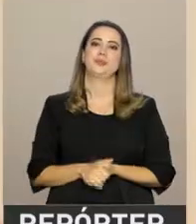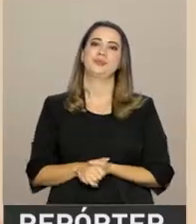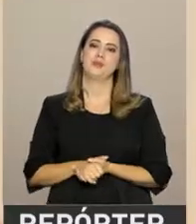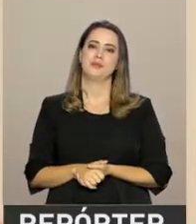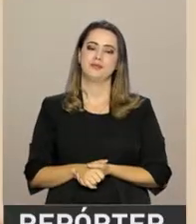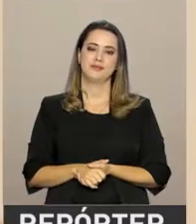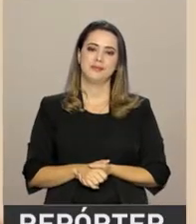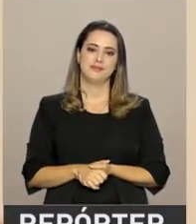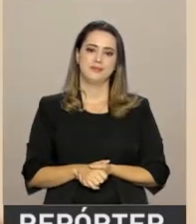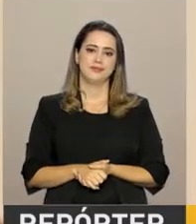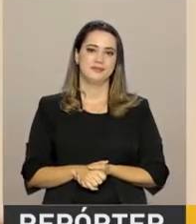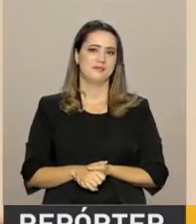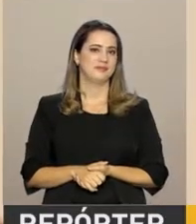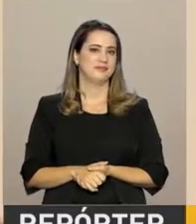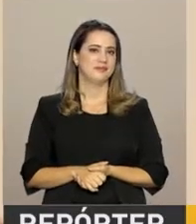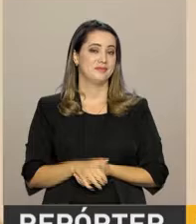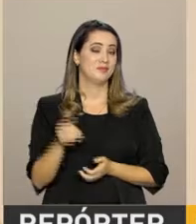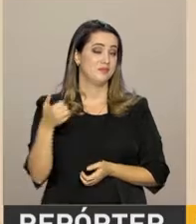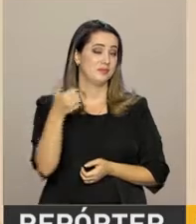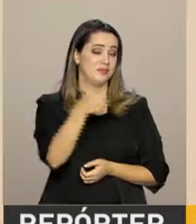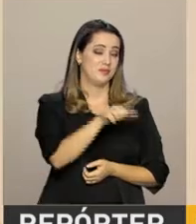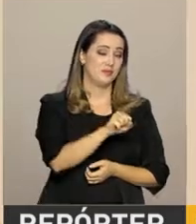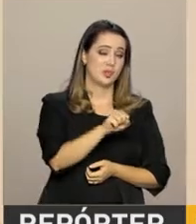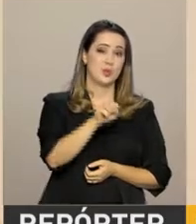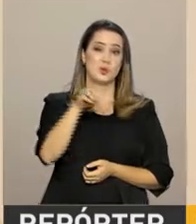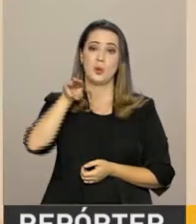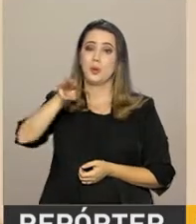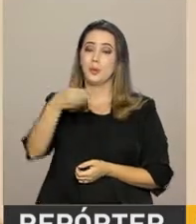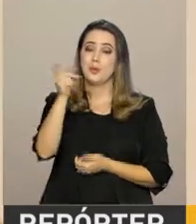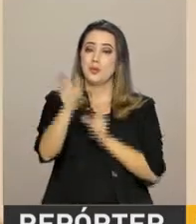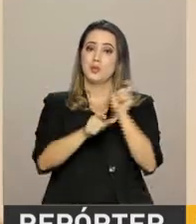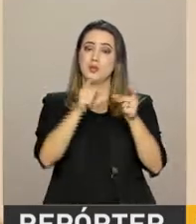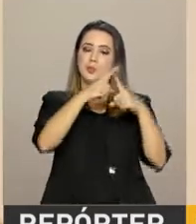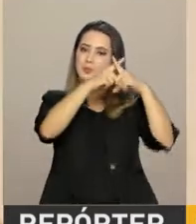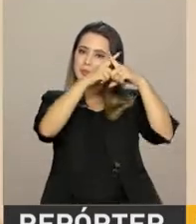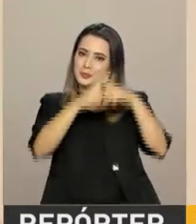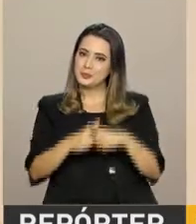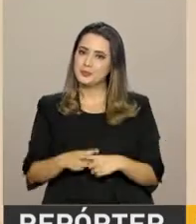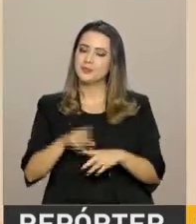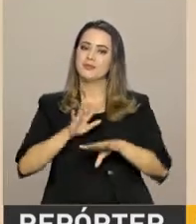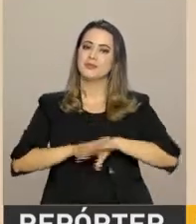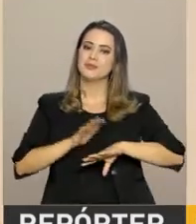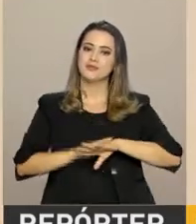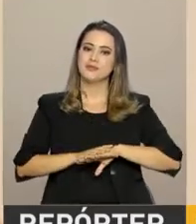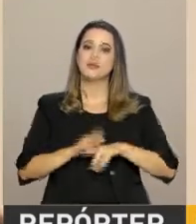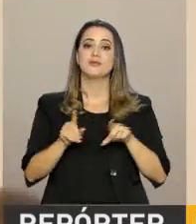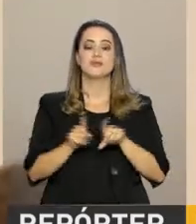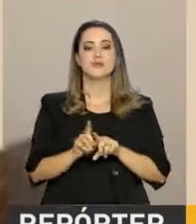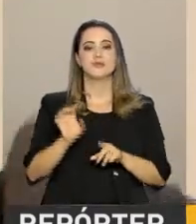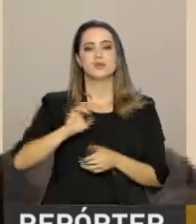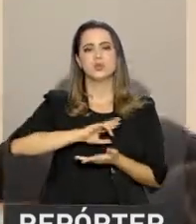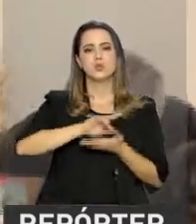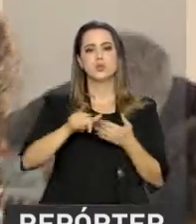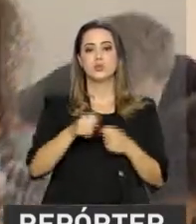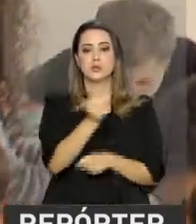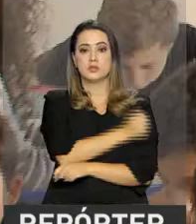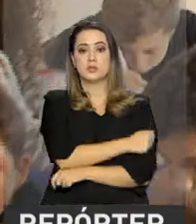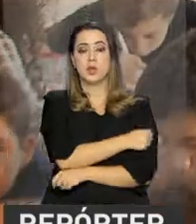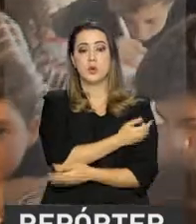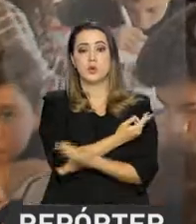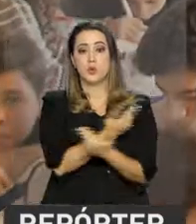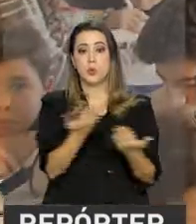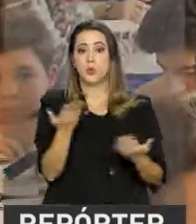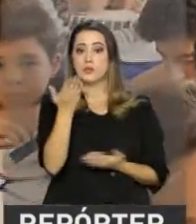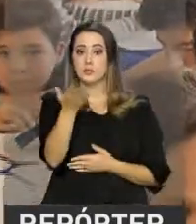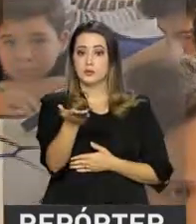no ano passado cerca de 18 milhões de alunos participaram da olimpíada brasileira de matemática são alunos como estes